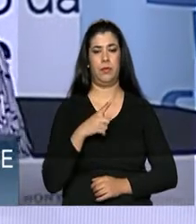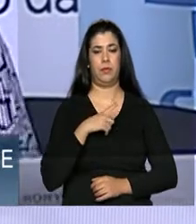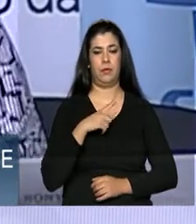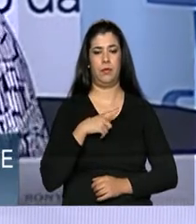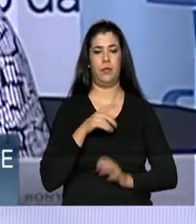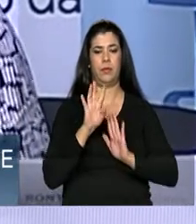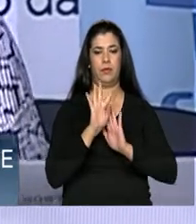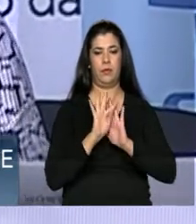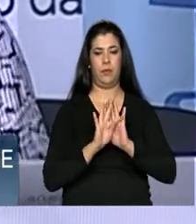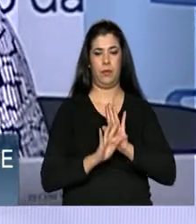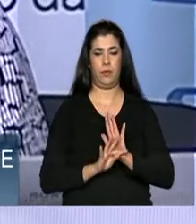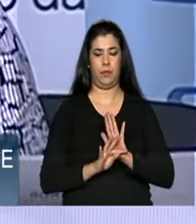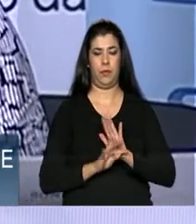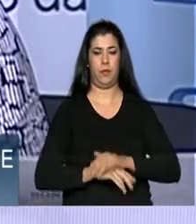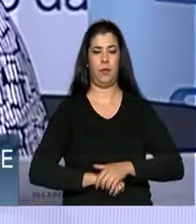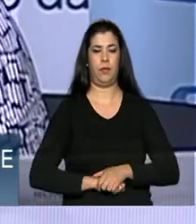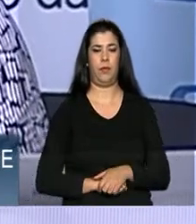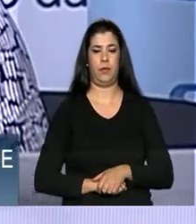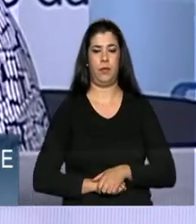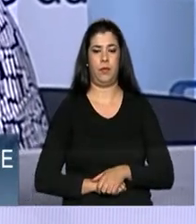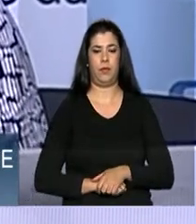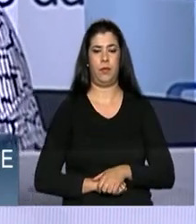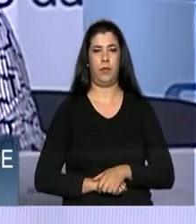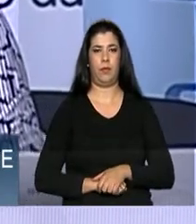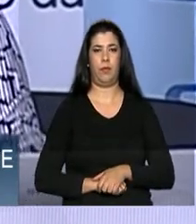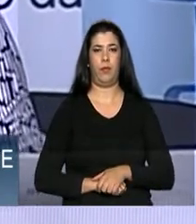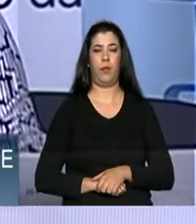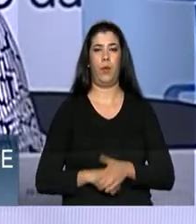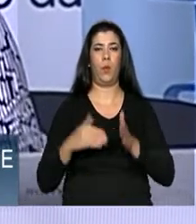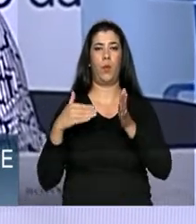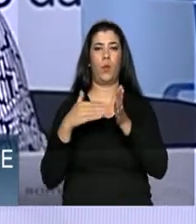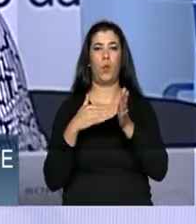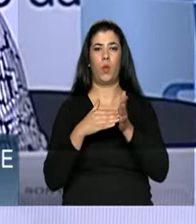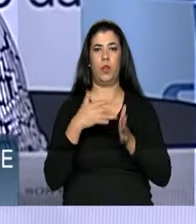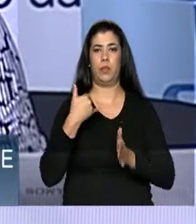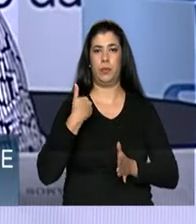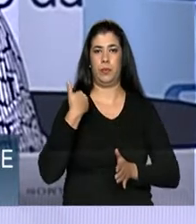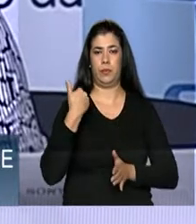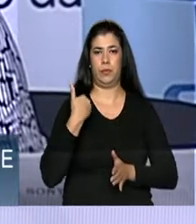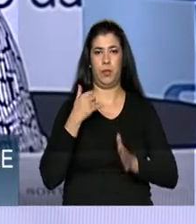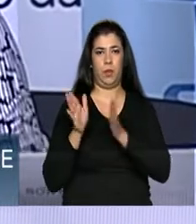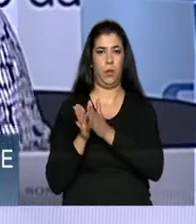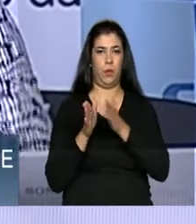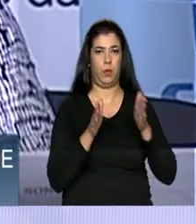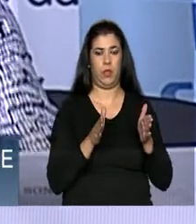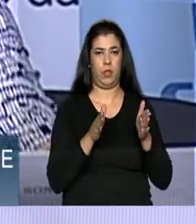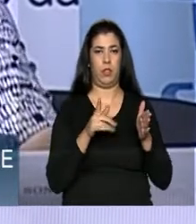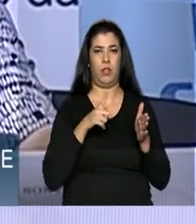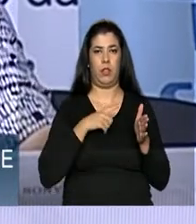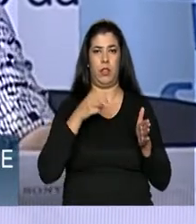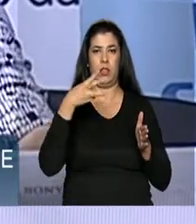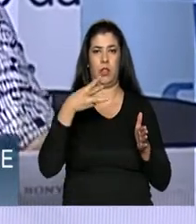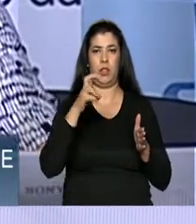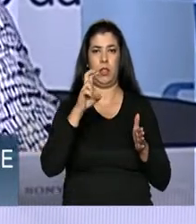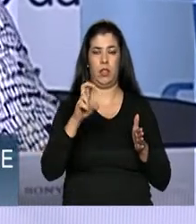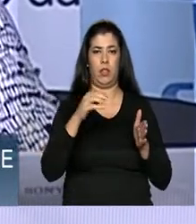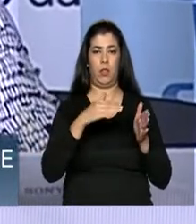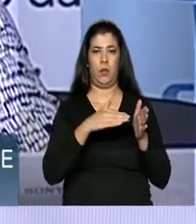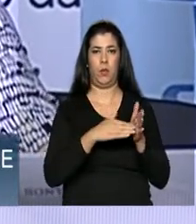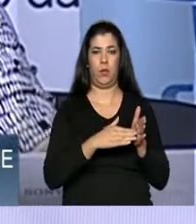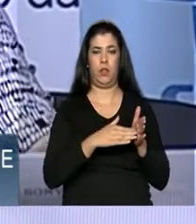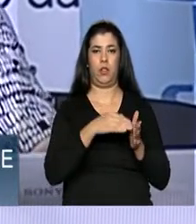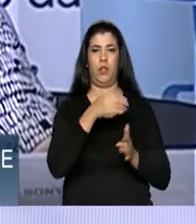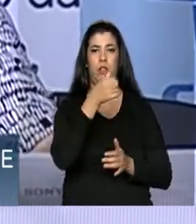Nessa faixa etária. Na faixa etária de... 35 a 60. Sim, 35